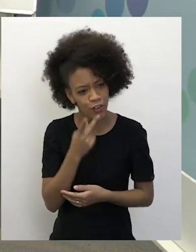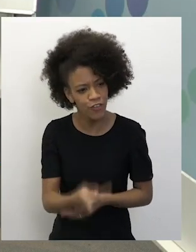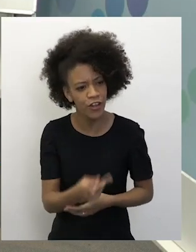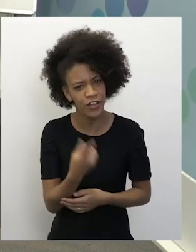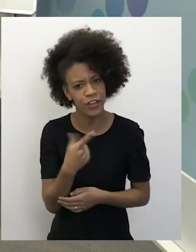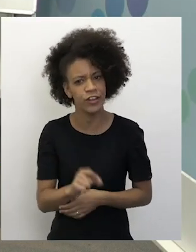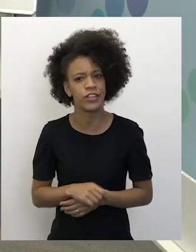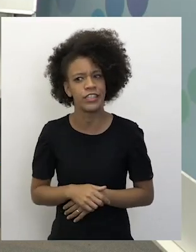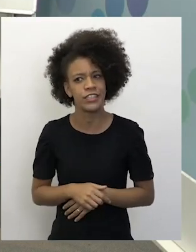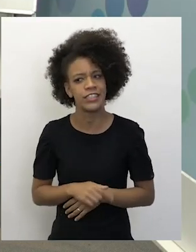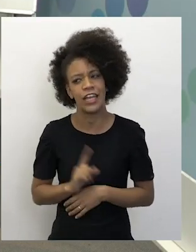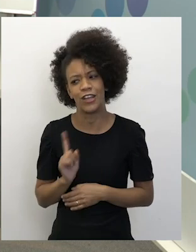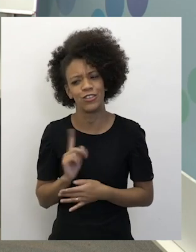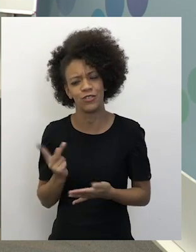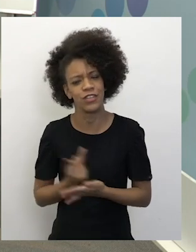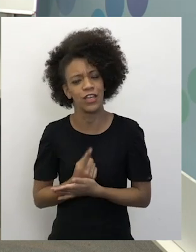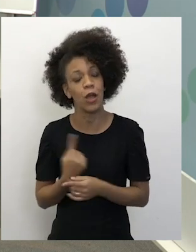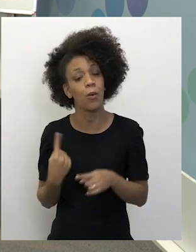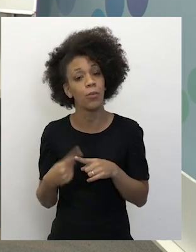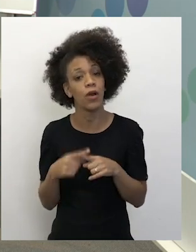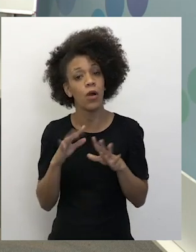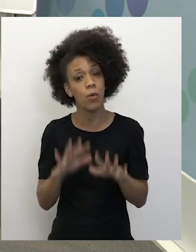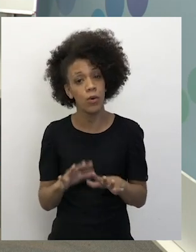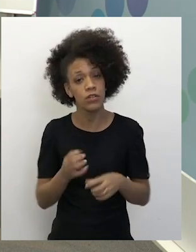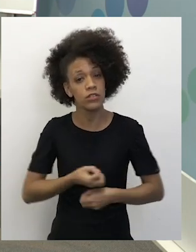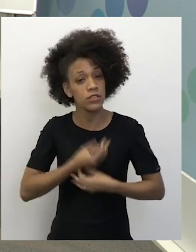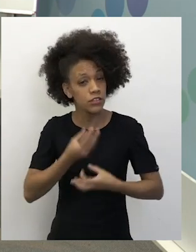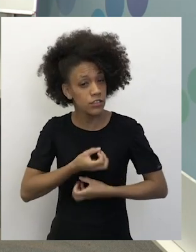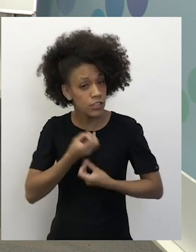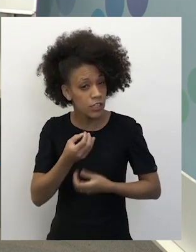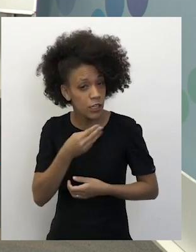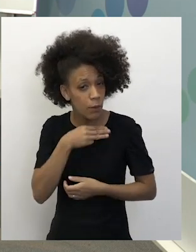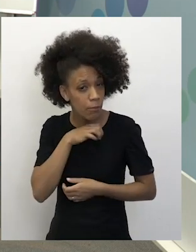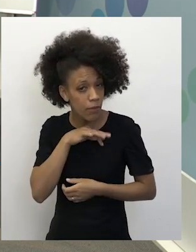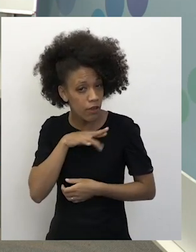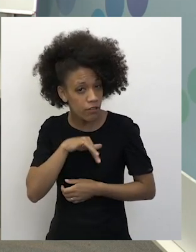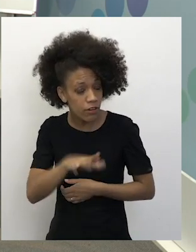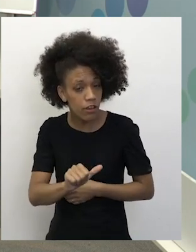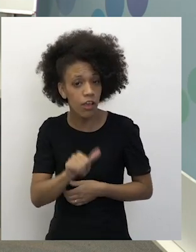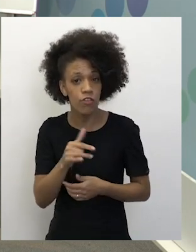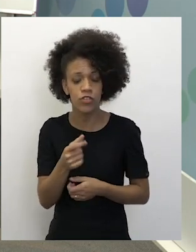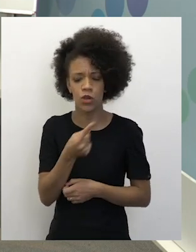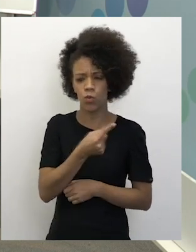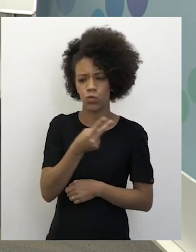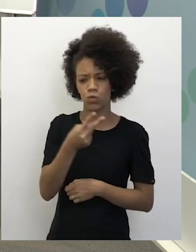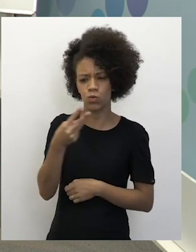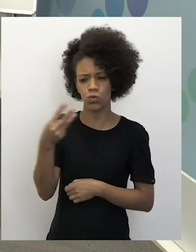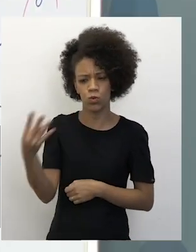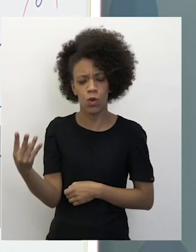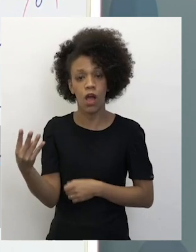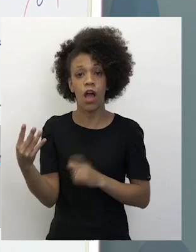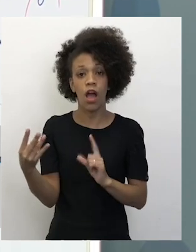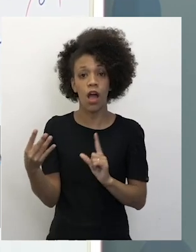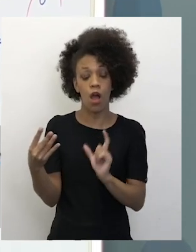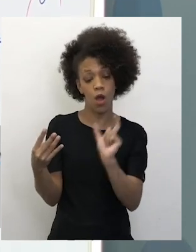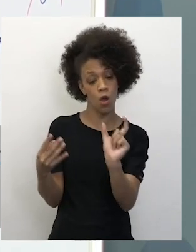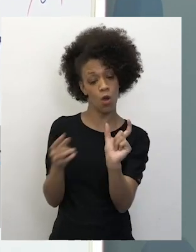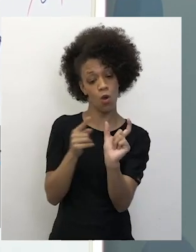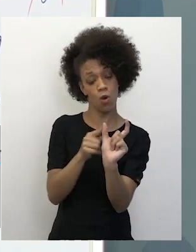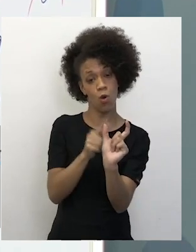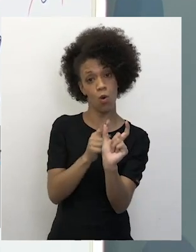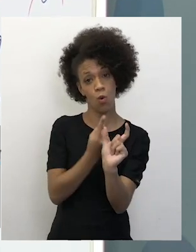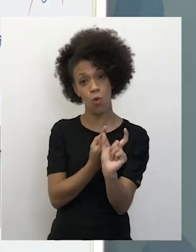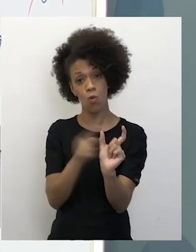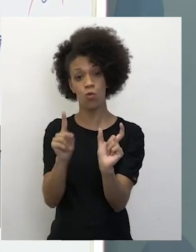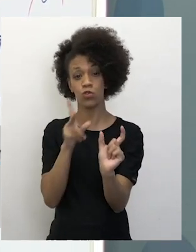não errei porque olha só quando a gente fala de poema e métrica você conta até à última sílaba tônica do verso até última